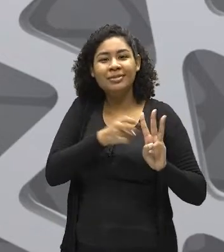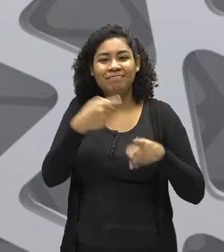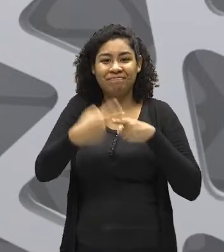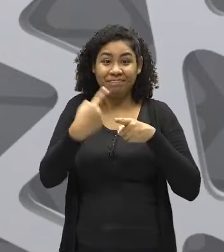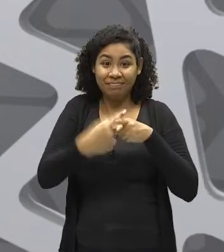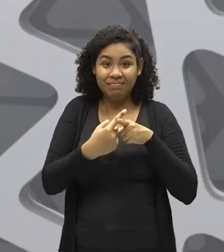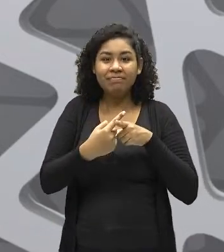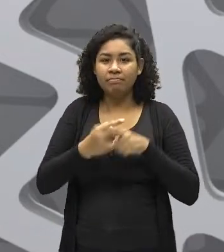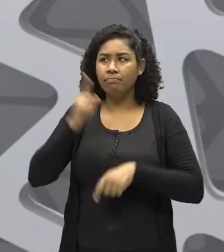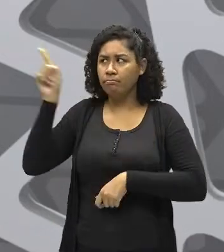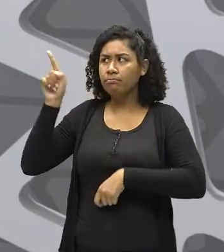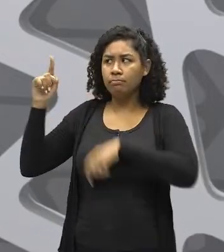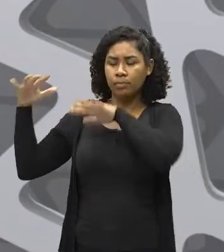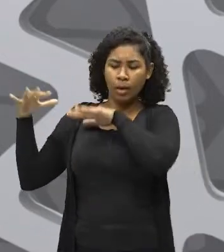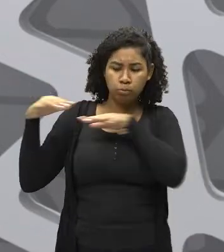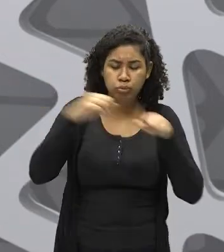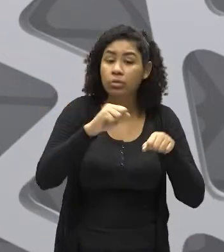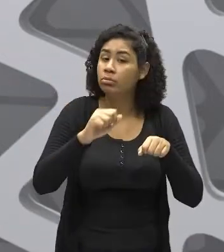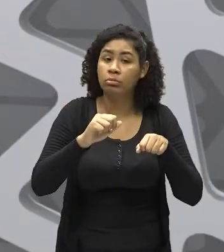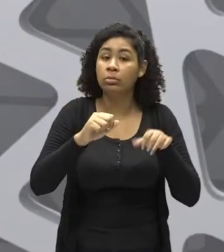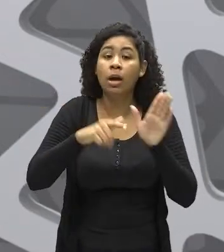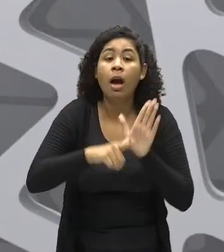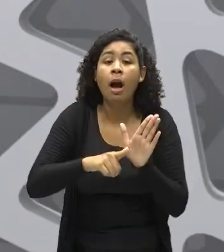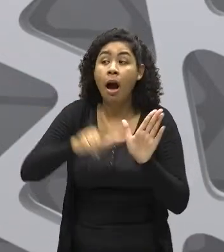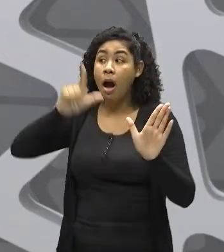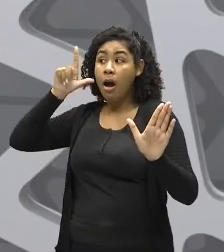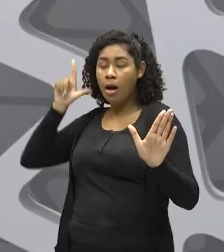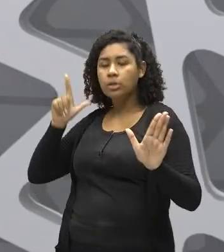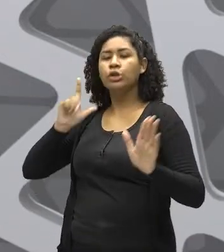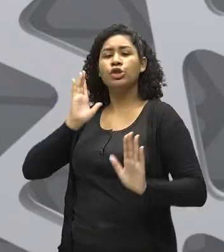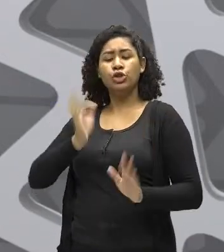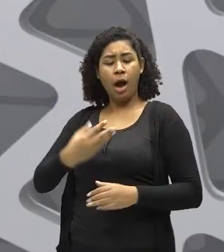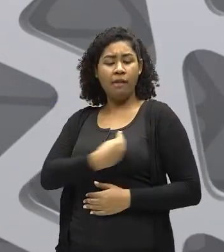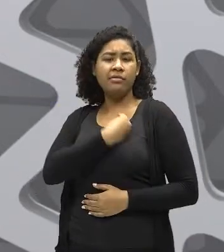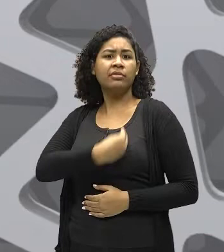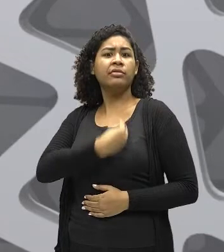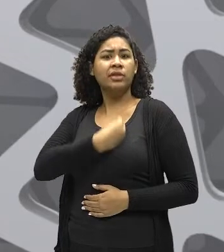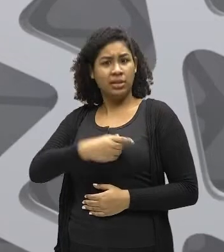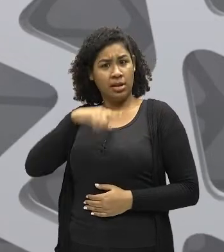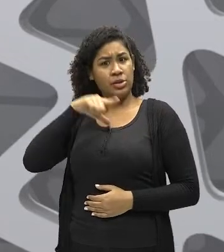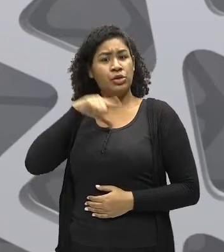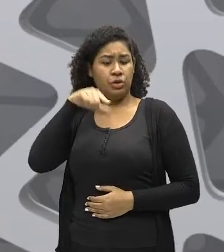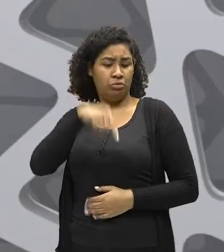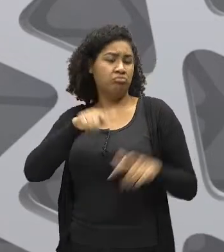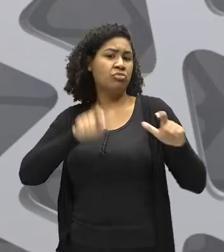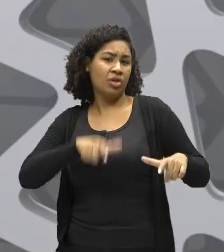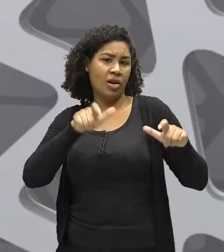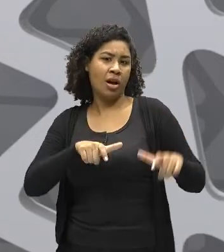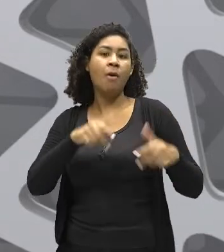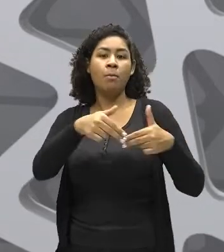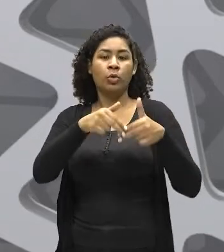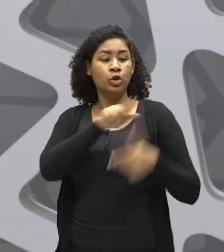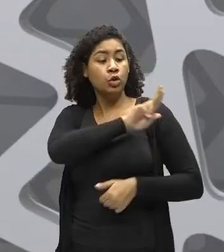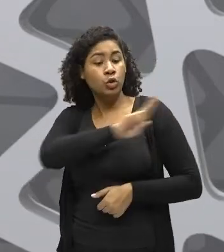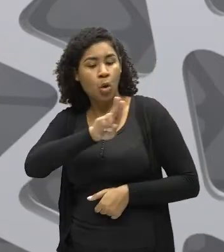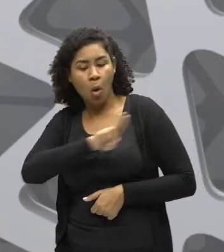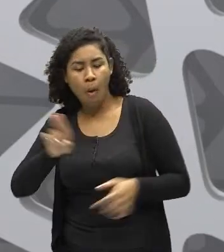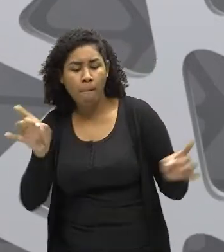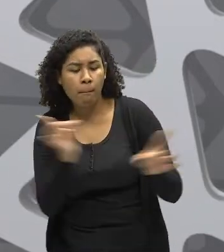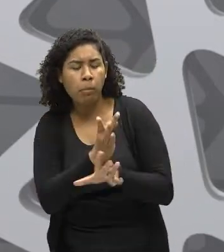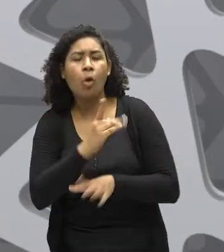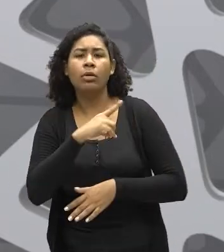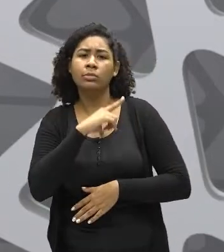aqui, essa região já era habitada por outros grupos. E eles, obviamente, nomearam esses lugares. A nossa